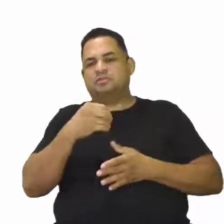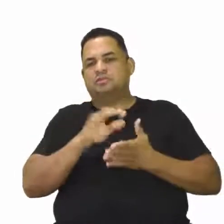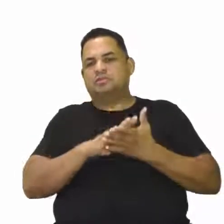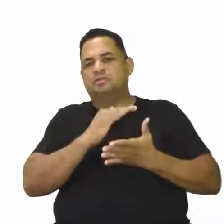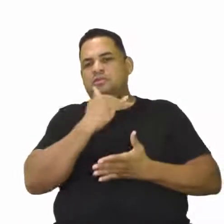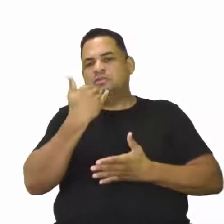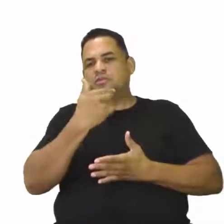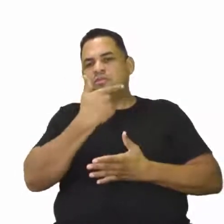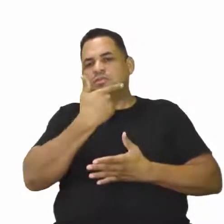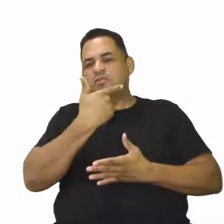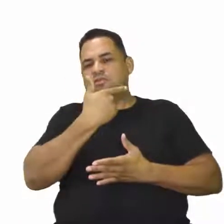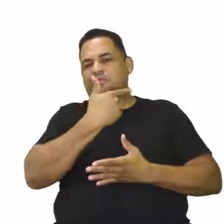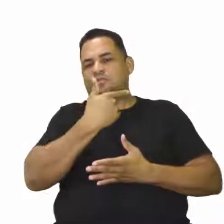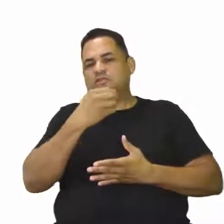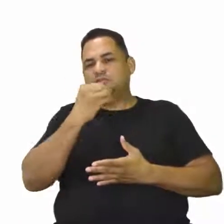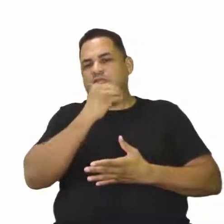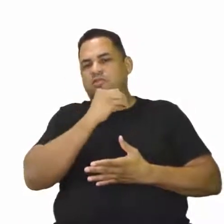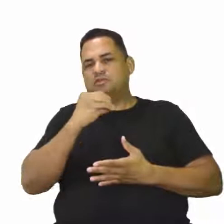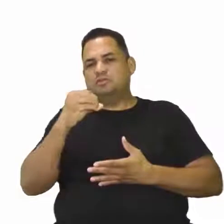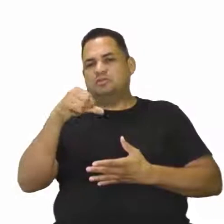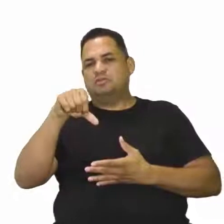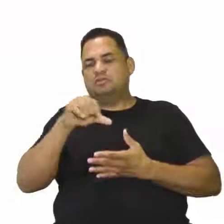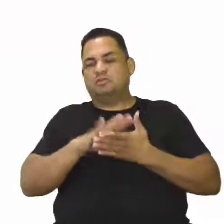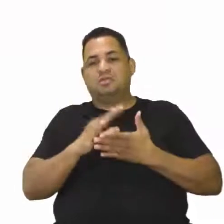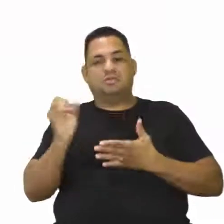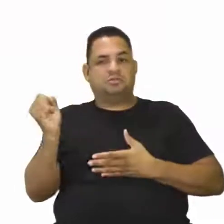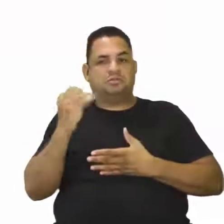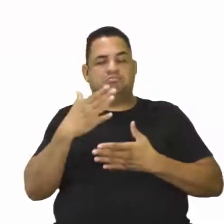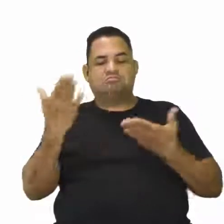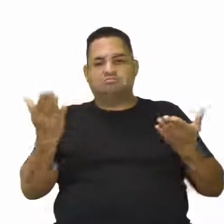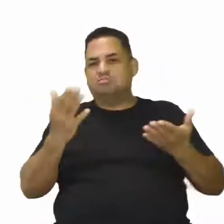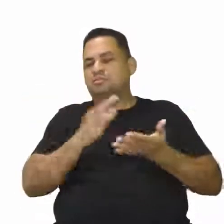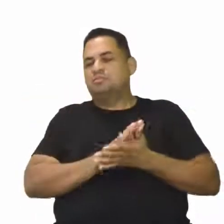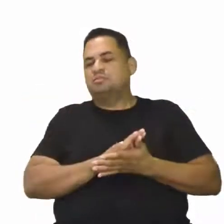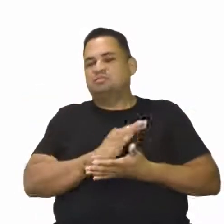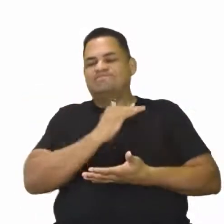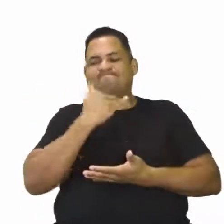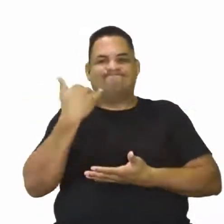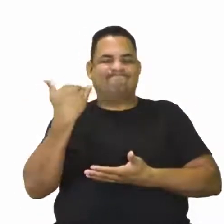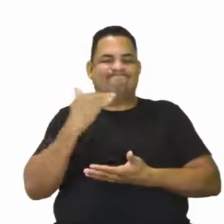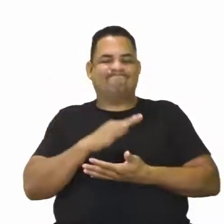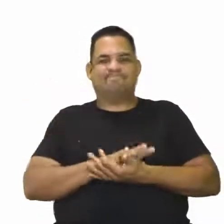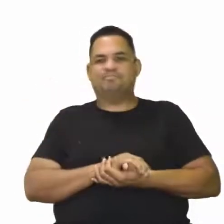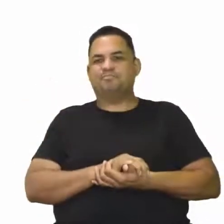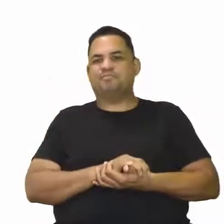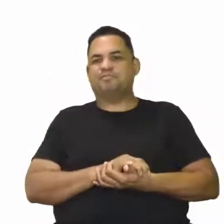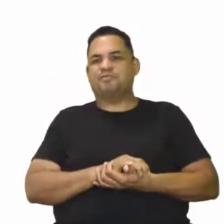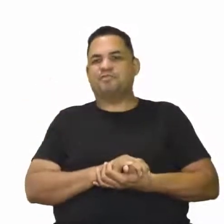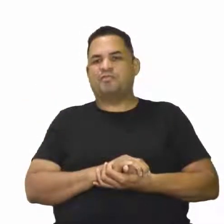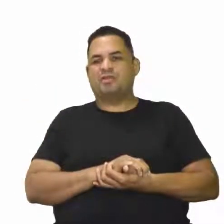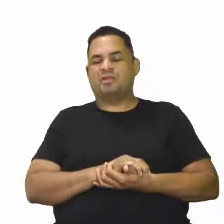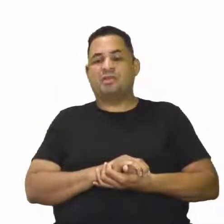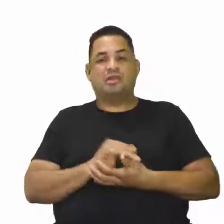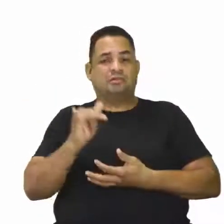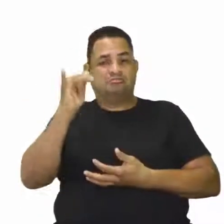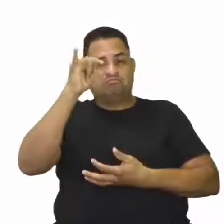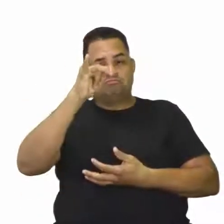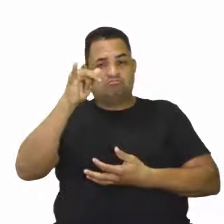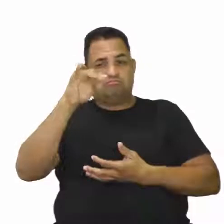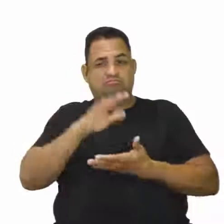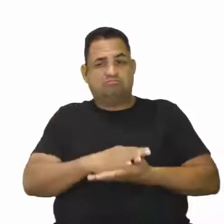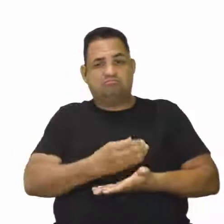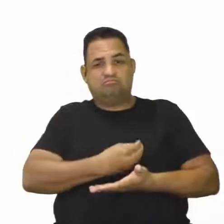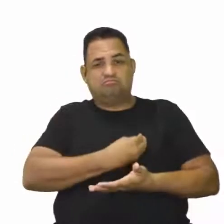e morreu no ano de 2009, então é recente, né? Bem recente a morte do Benedetti. E ela narra